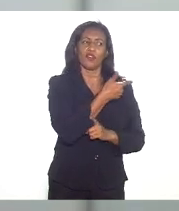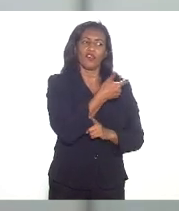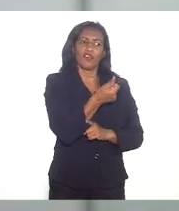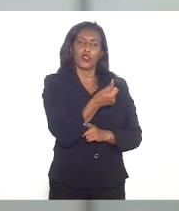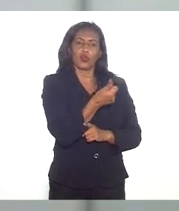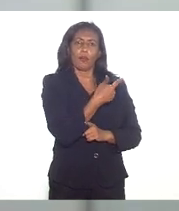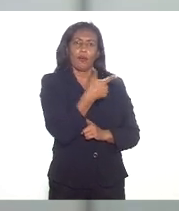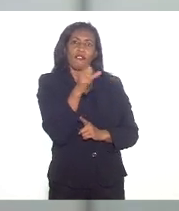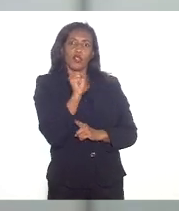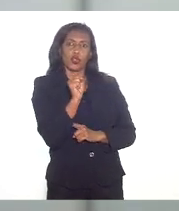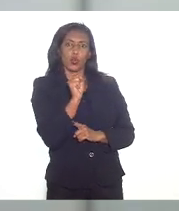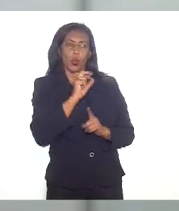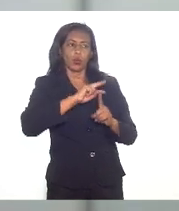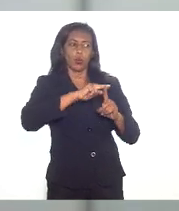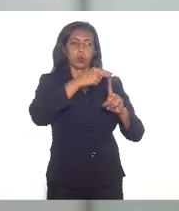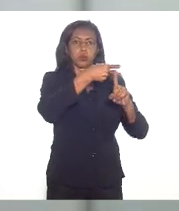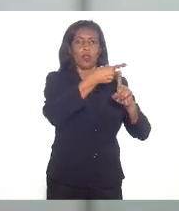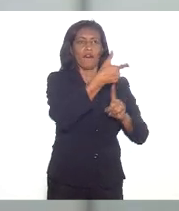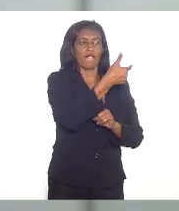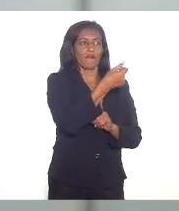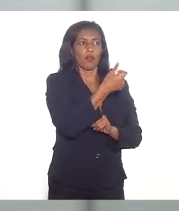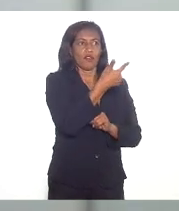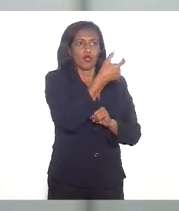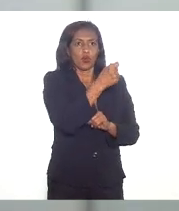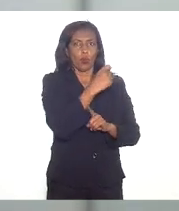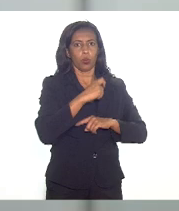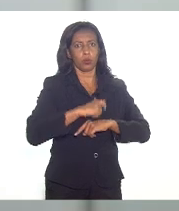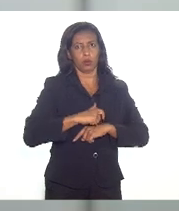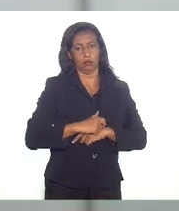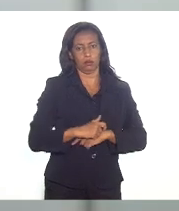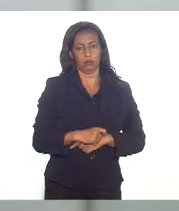para 28% no tempo.